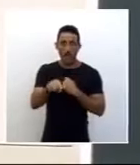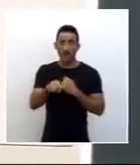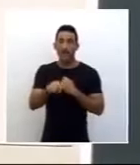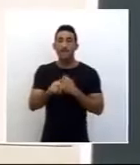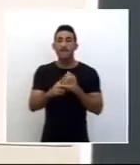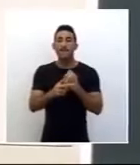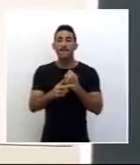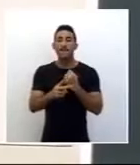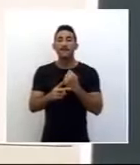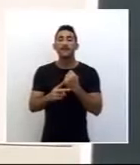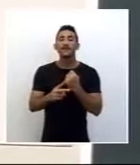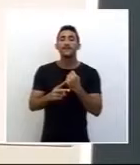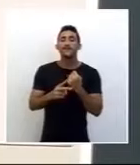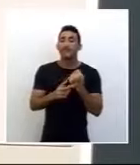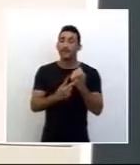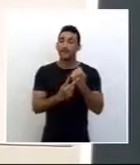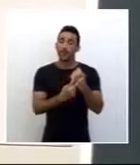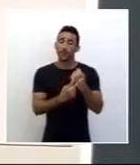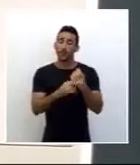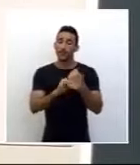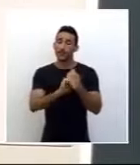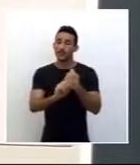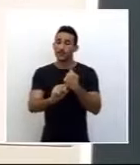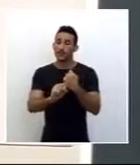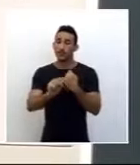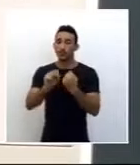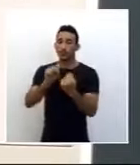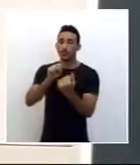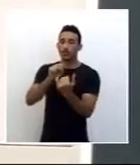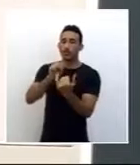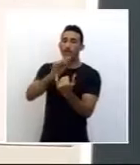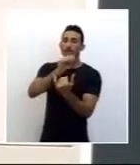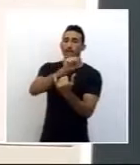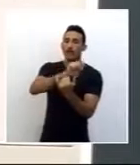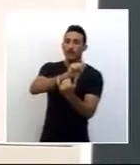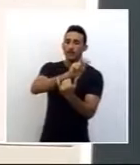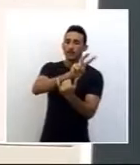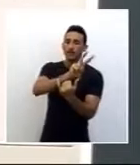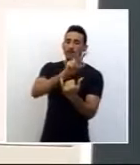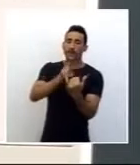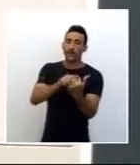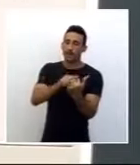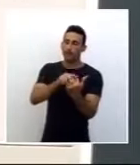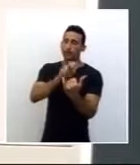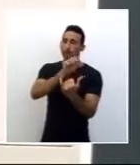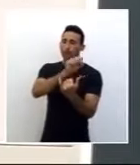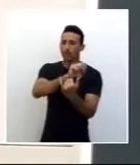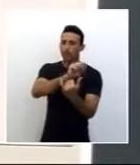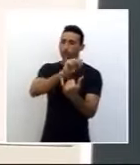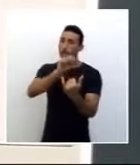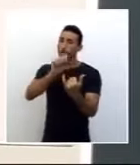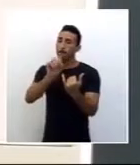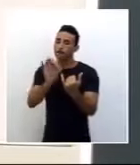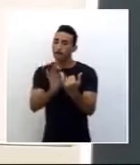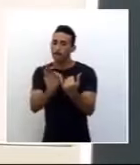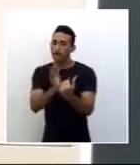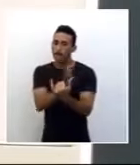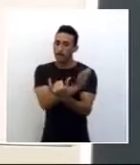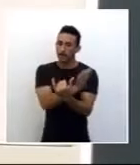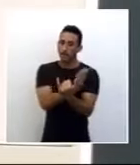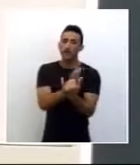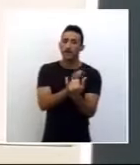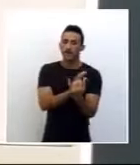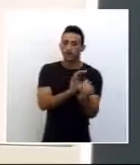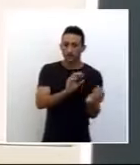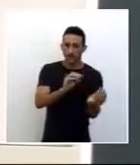e aqui eu tenho uma preposição ao certo Sujeito da pergunta Sujeito da resposta o verbo da pergunta é o